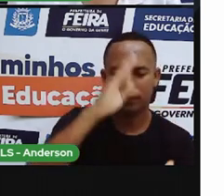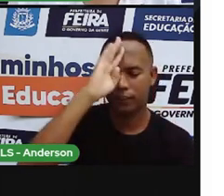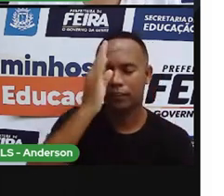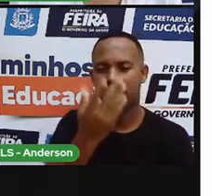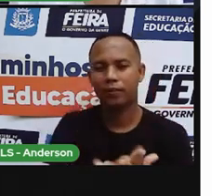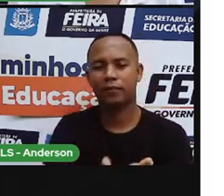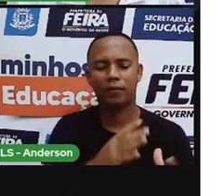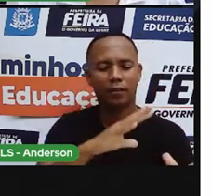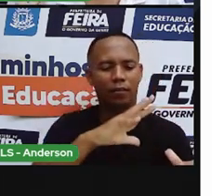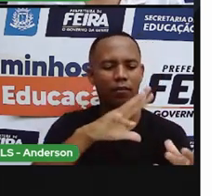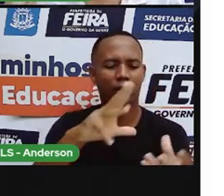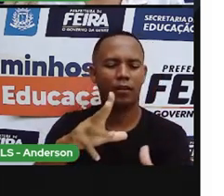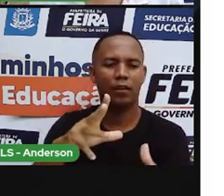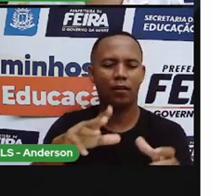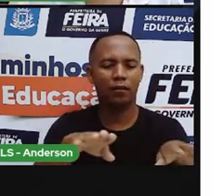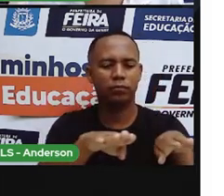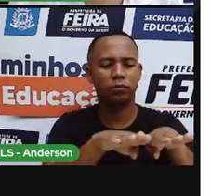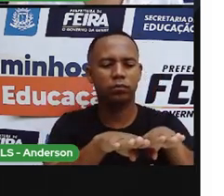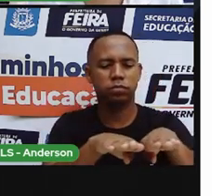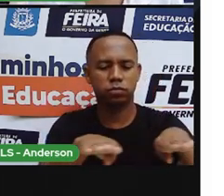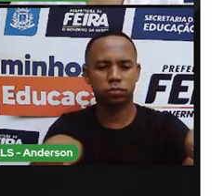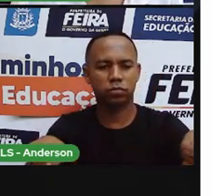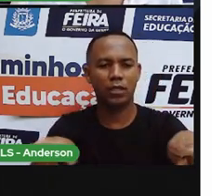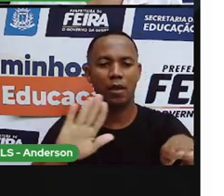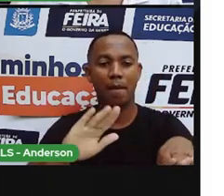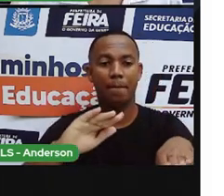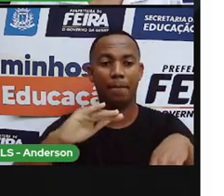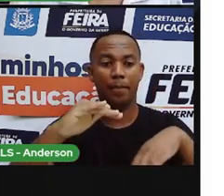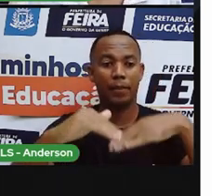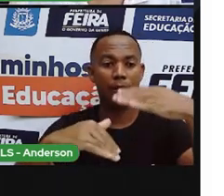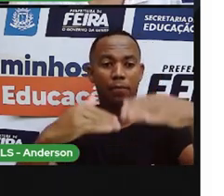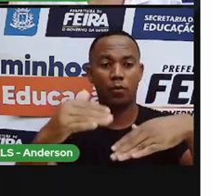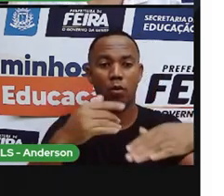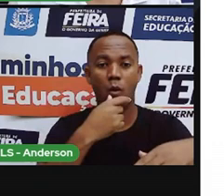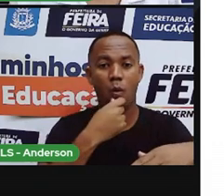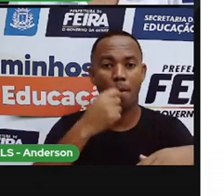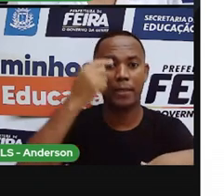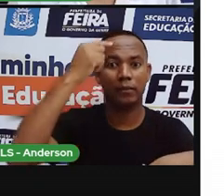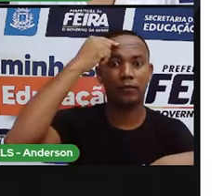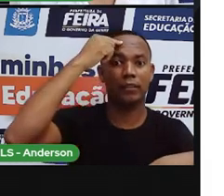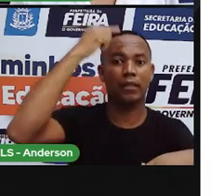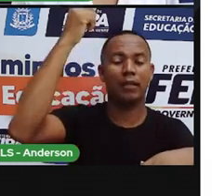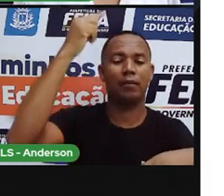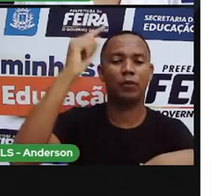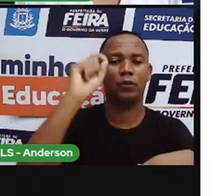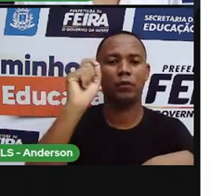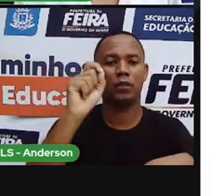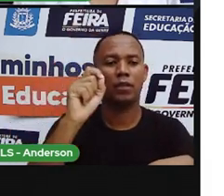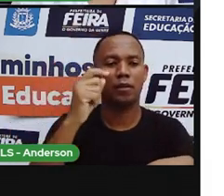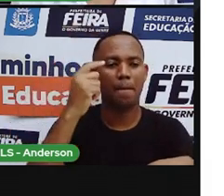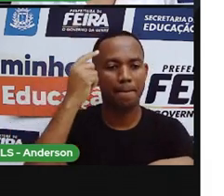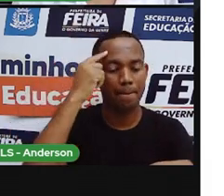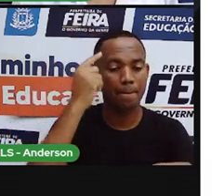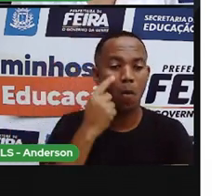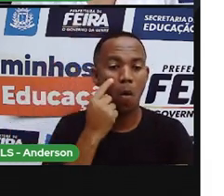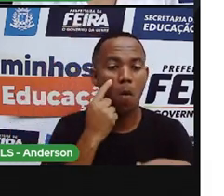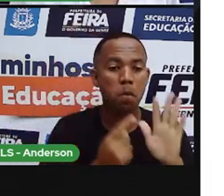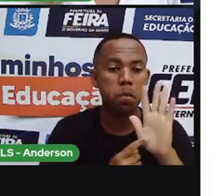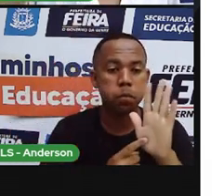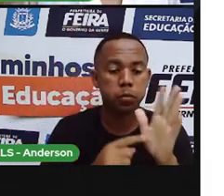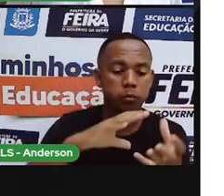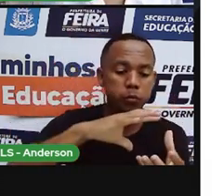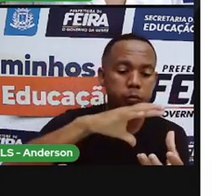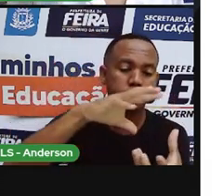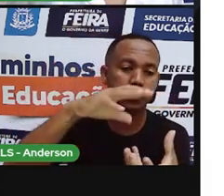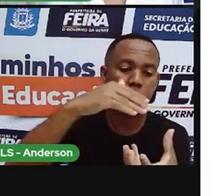No entanto, muitos sábios, né, já afirmavam que a Terra apresentava um formato arredondado.